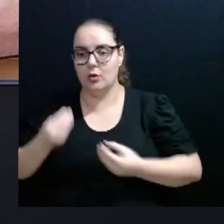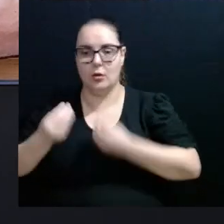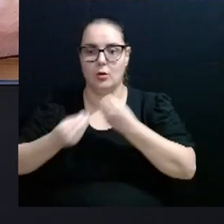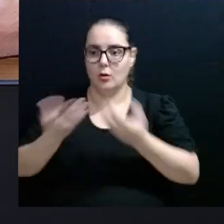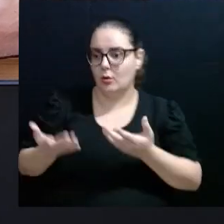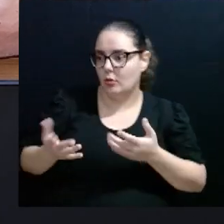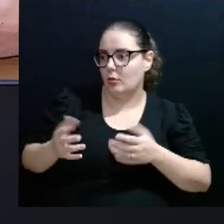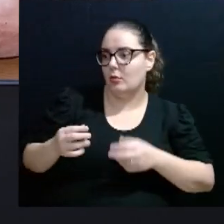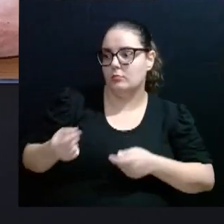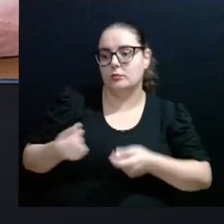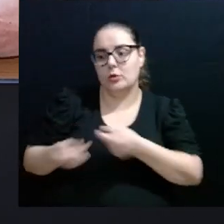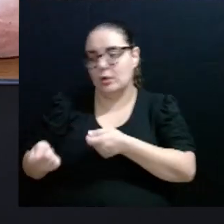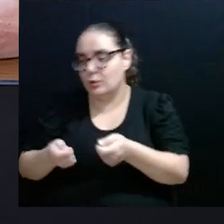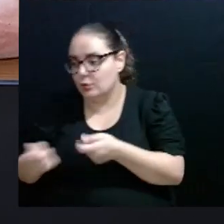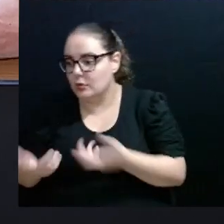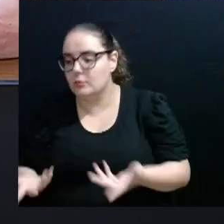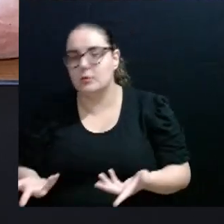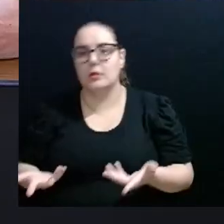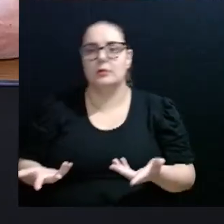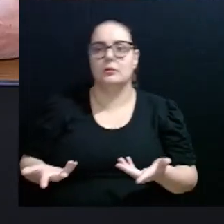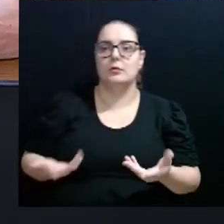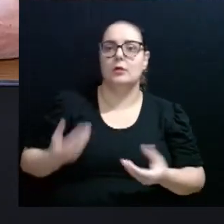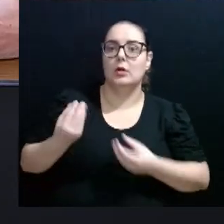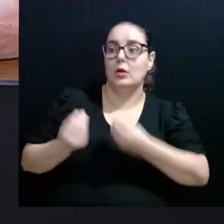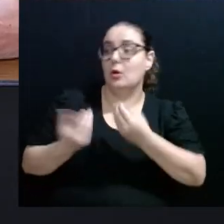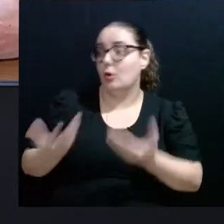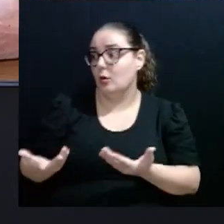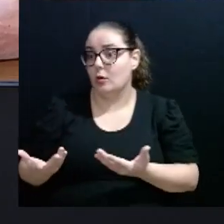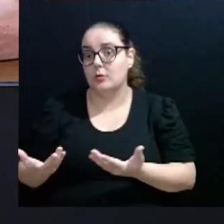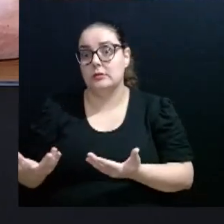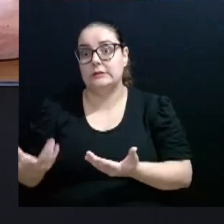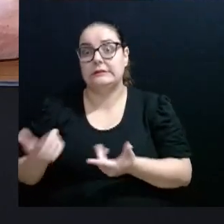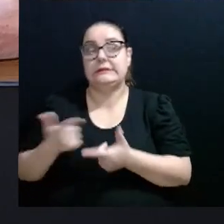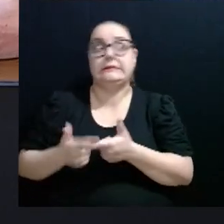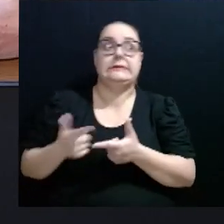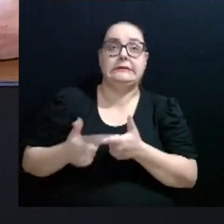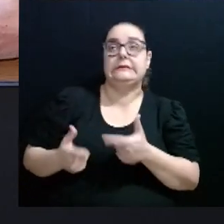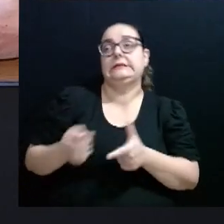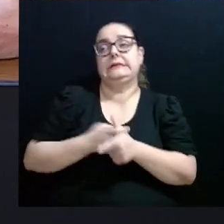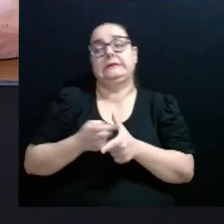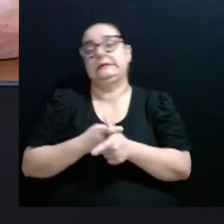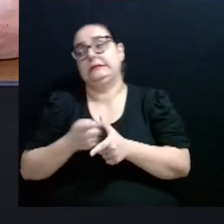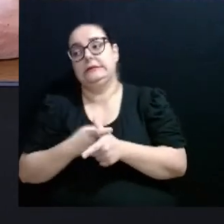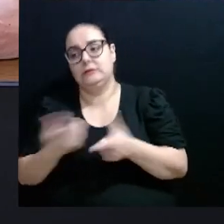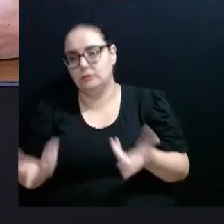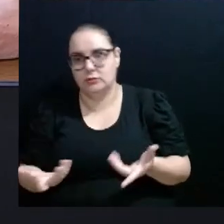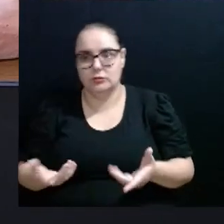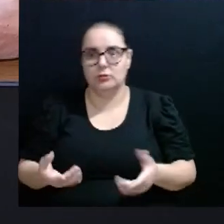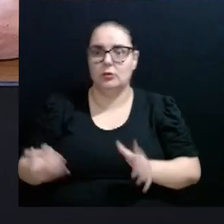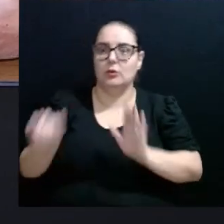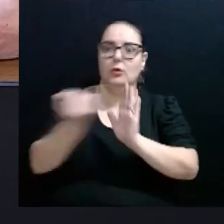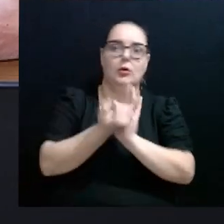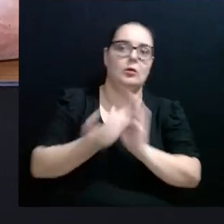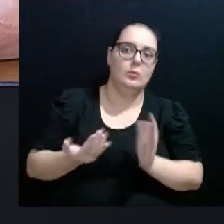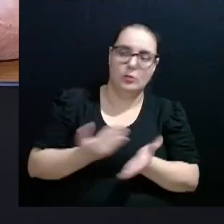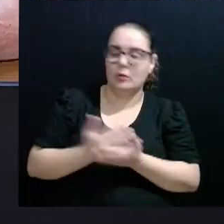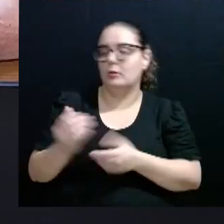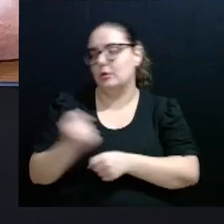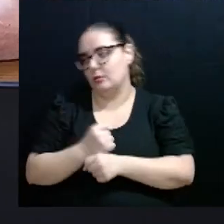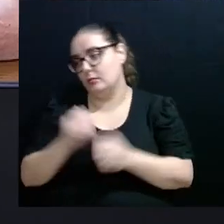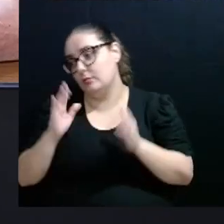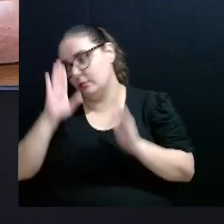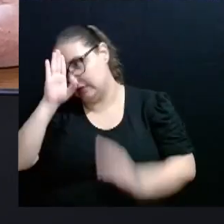de como não se enforcar, né, com as dívidas nessa questão dos impostos de início de ano, principalmente o IPVA e o